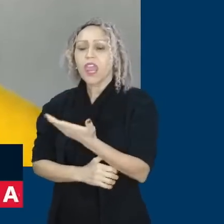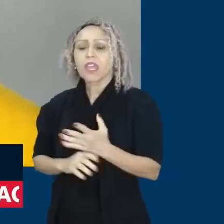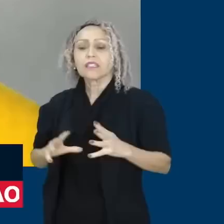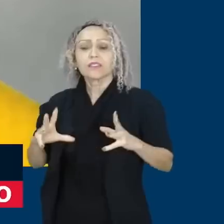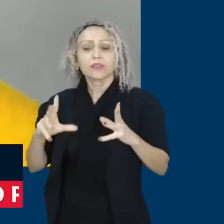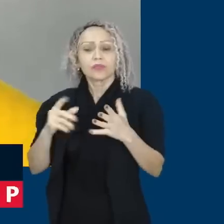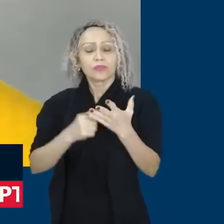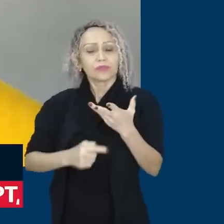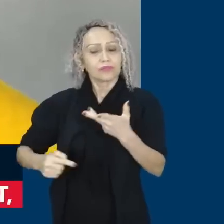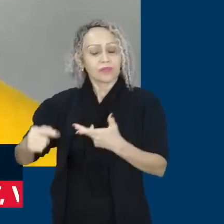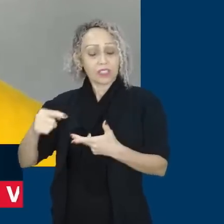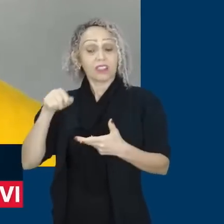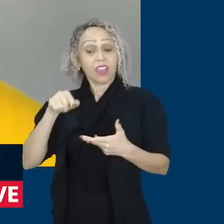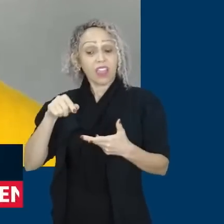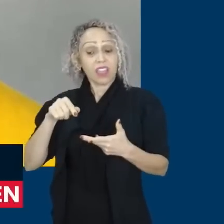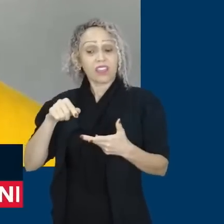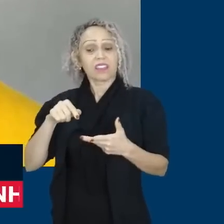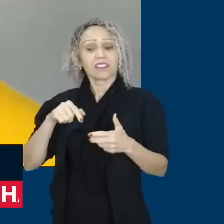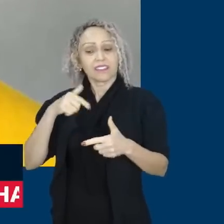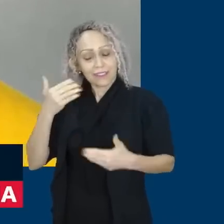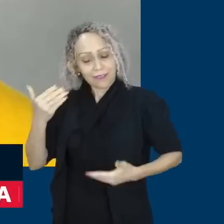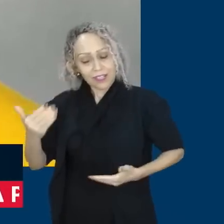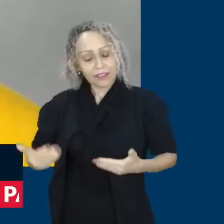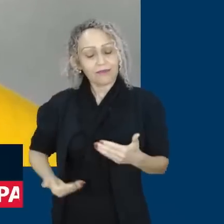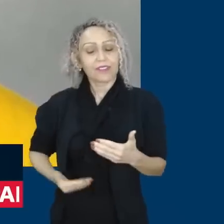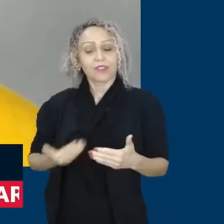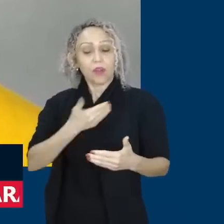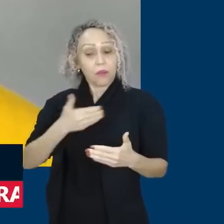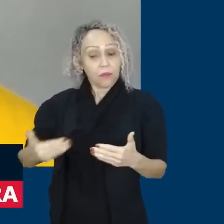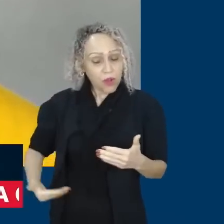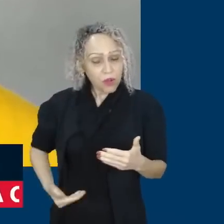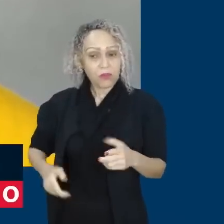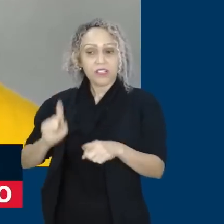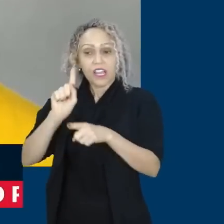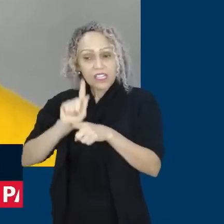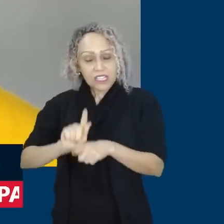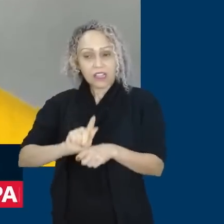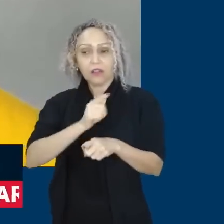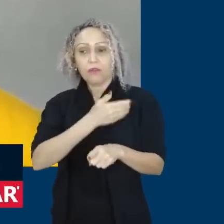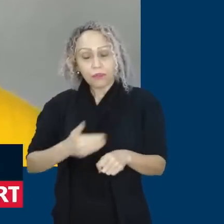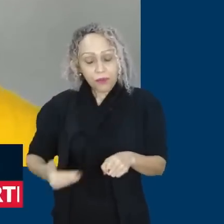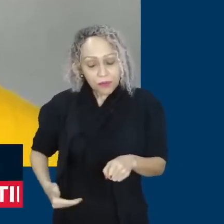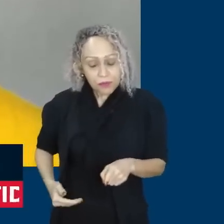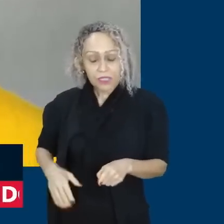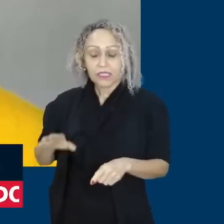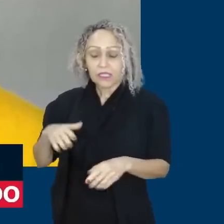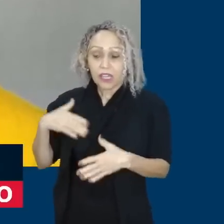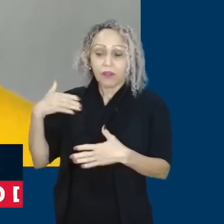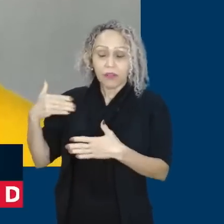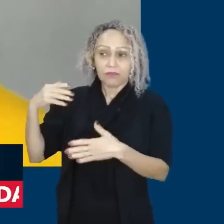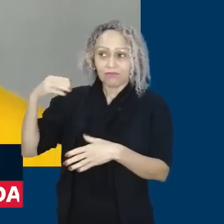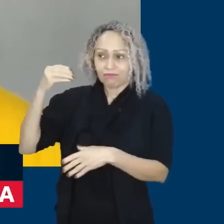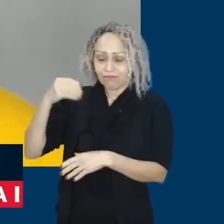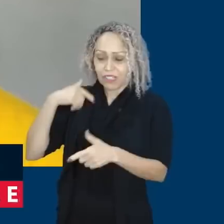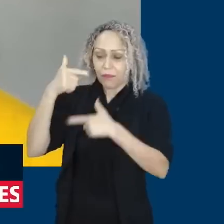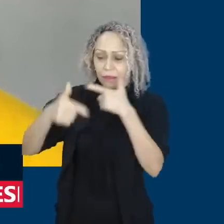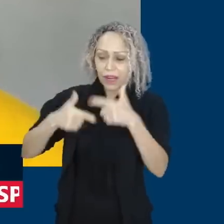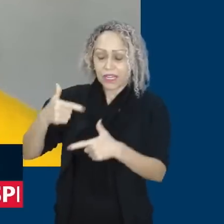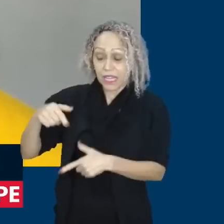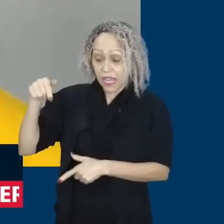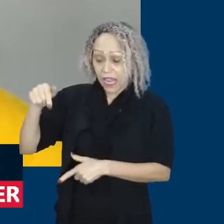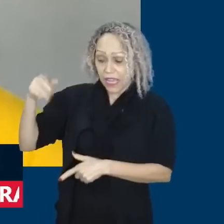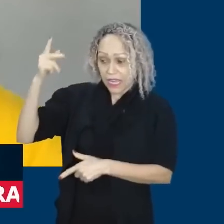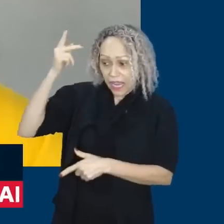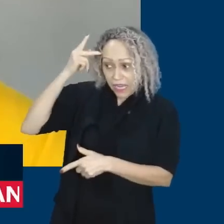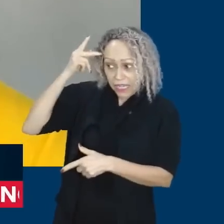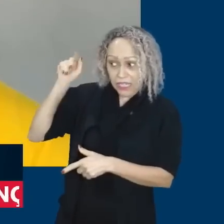povo indígena, os meus parentes aqui na cidade de São Paulo, que agora eu vou ter a oportunidade de trabalhar, né, no Brasil e no